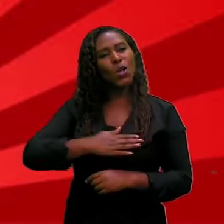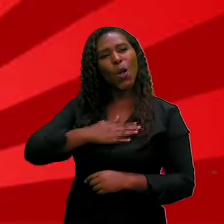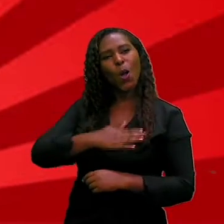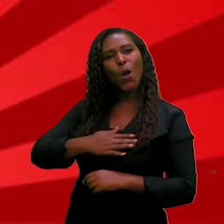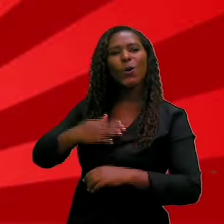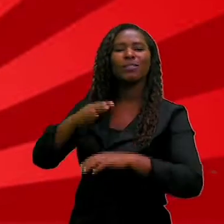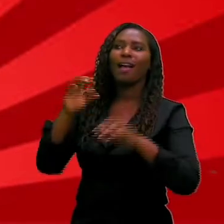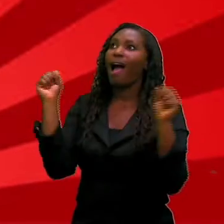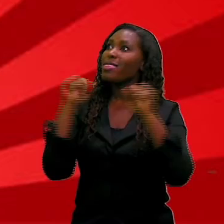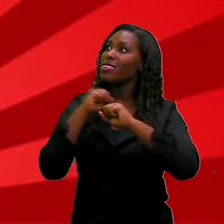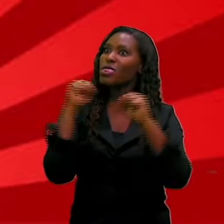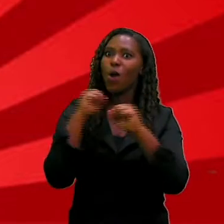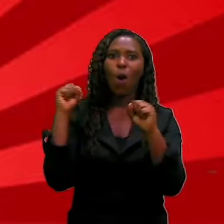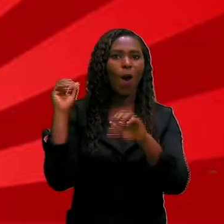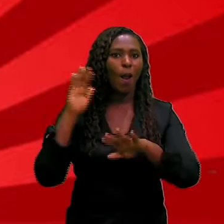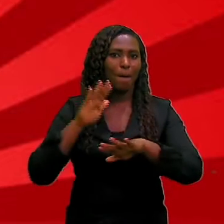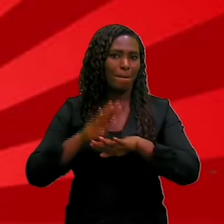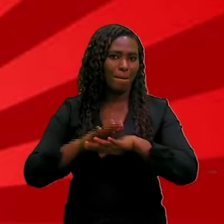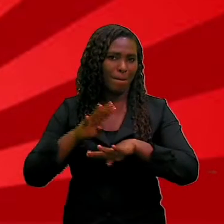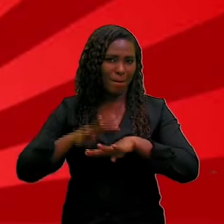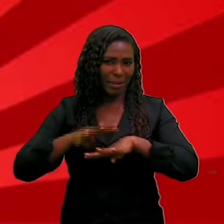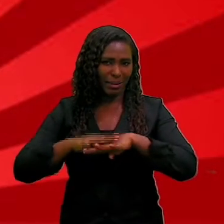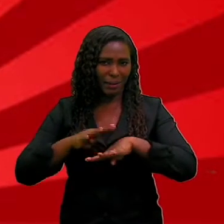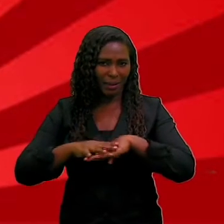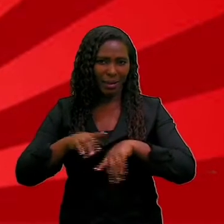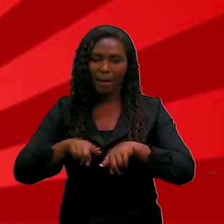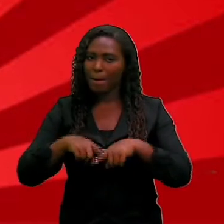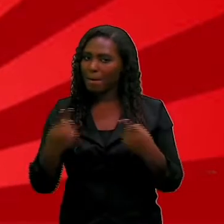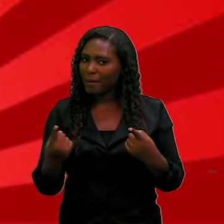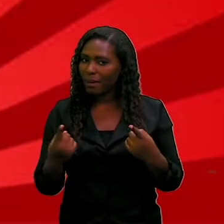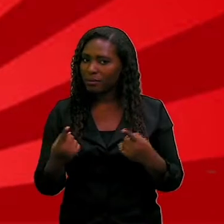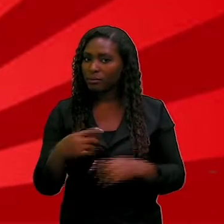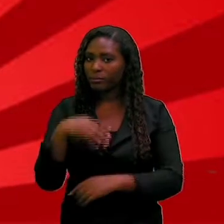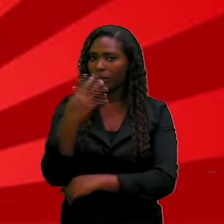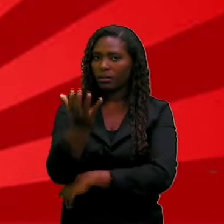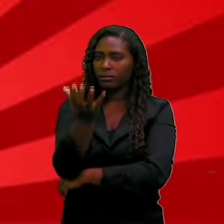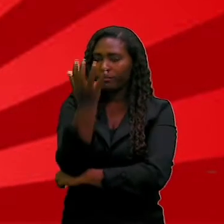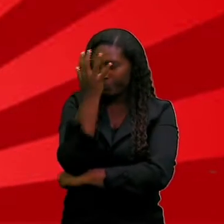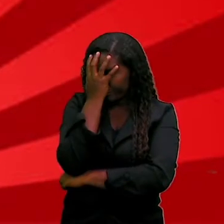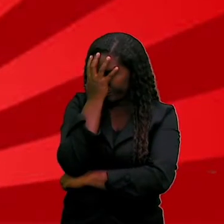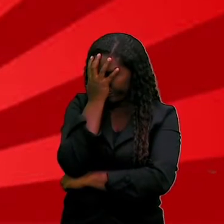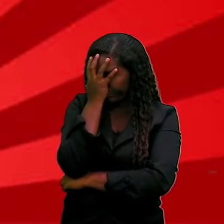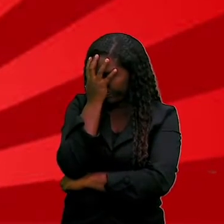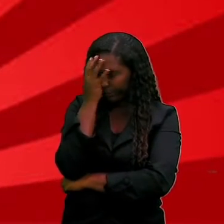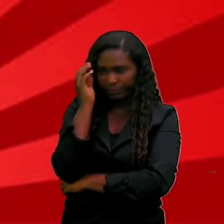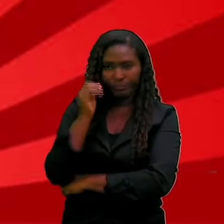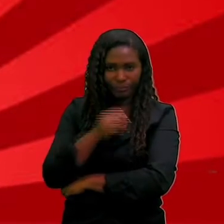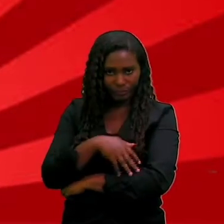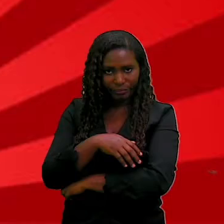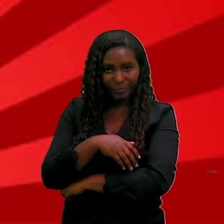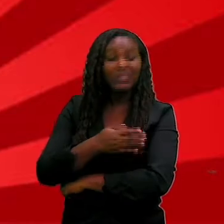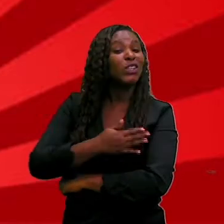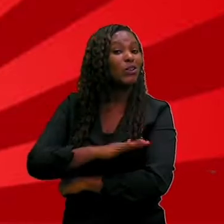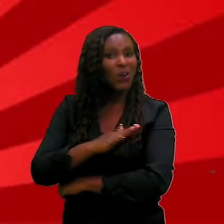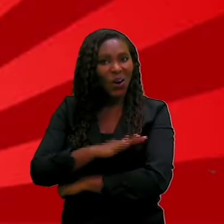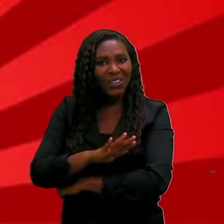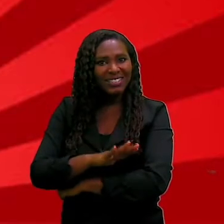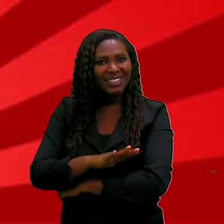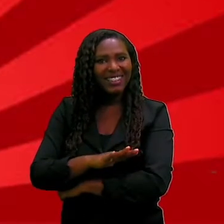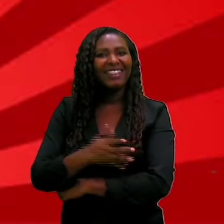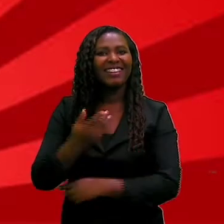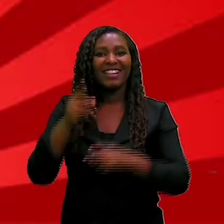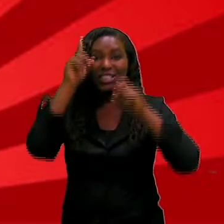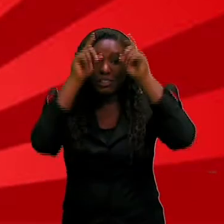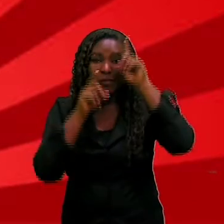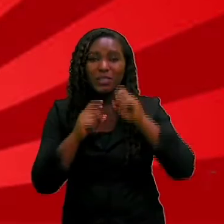disse que ela adora. Mesmo com a imagem aí, a cara dela, né, dizendo o contrário. E como a gente analisa